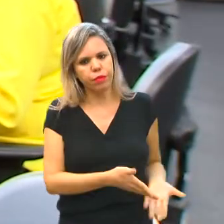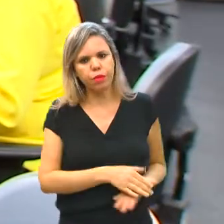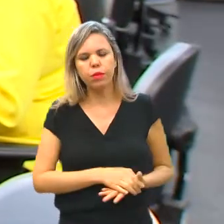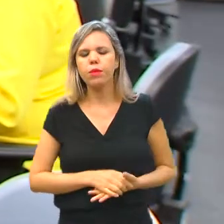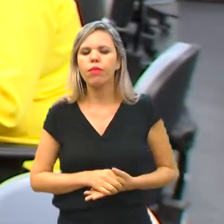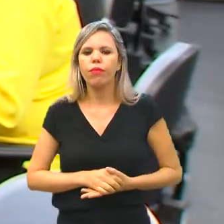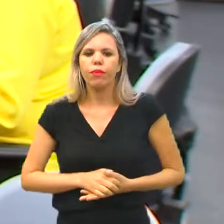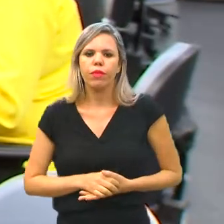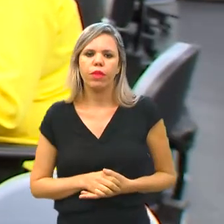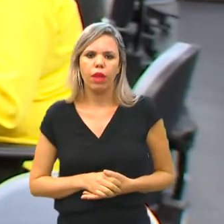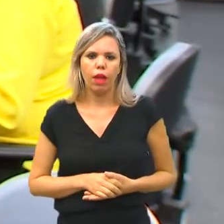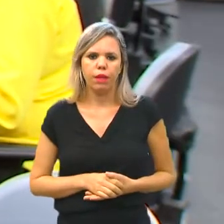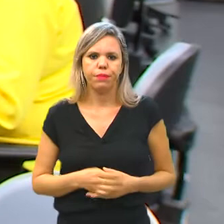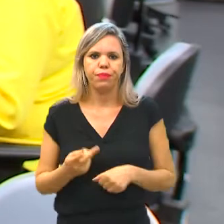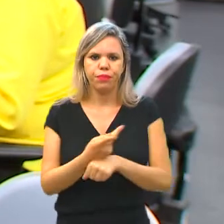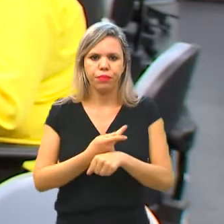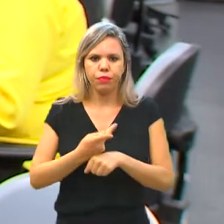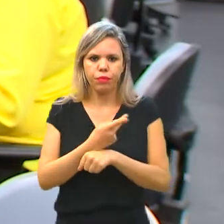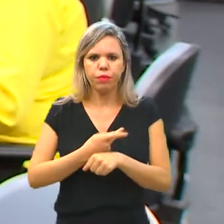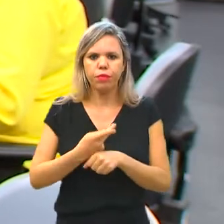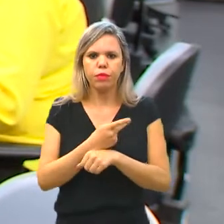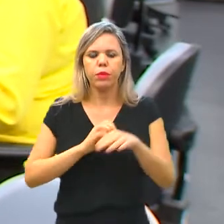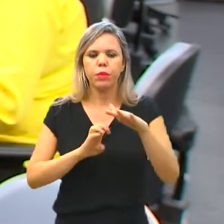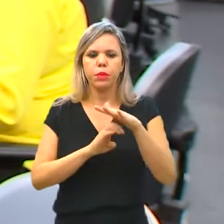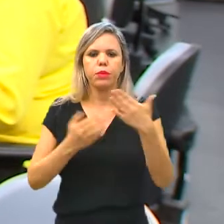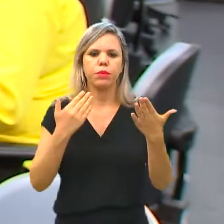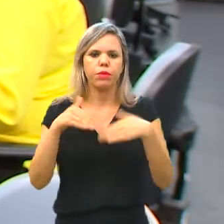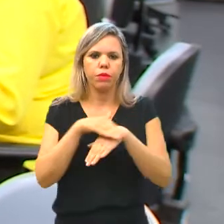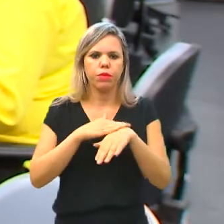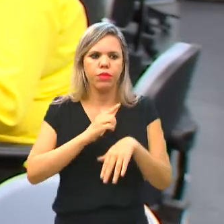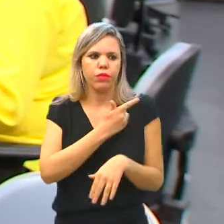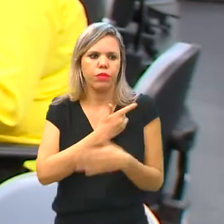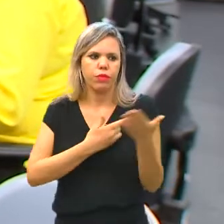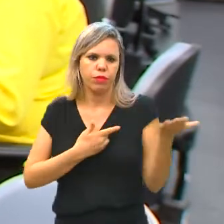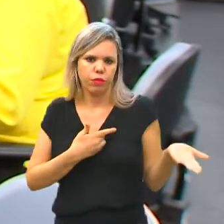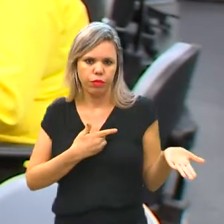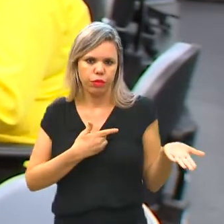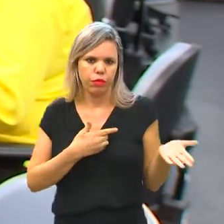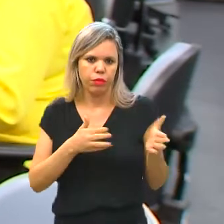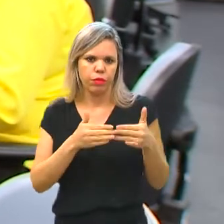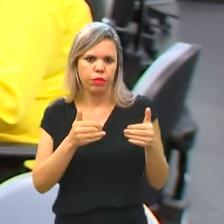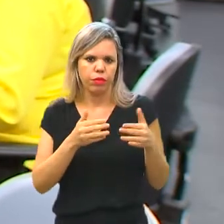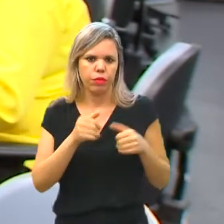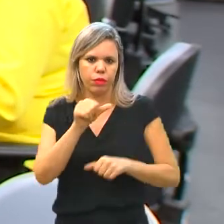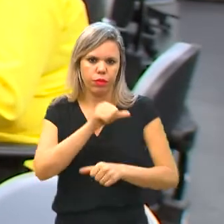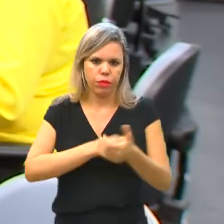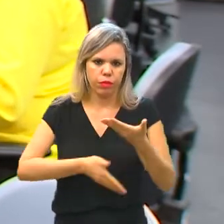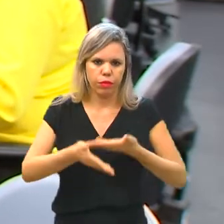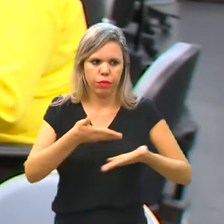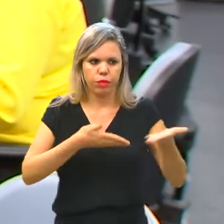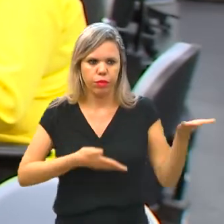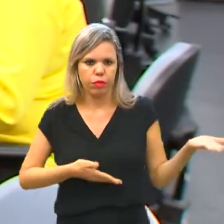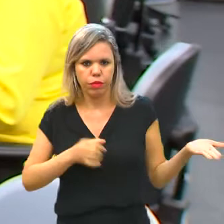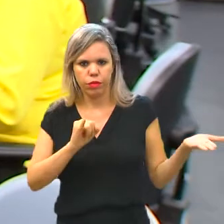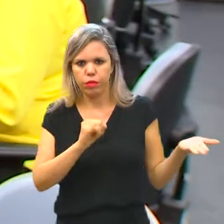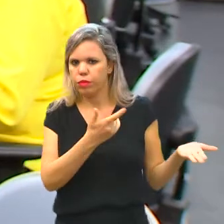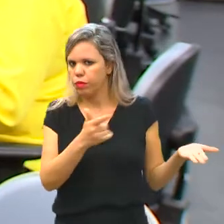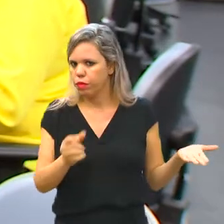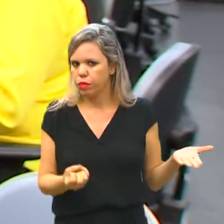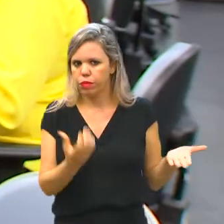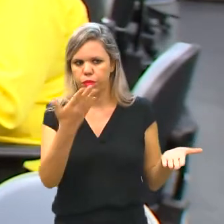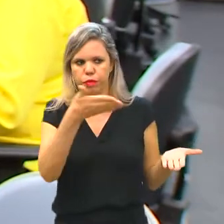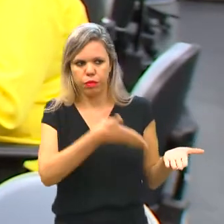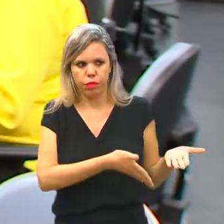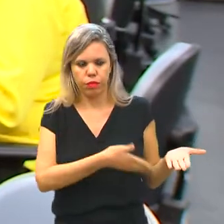de validade, que ele procure a empresa, que ele converse com o gerente e solicite a troca. Caso isso